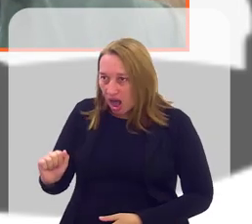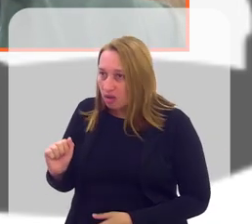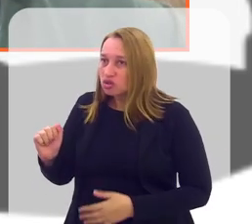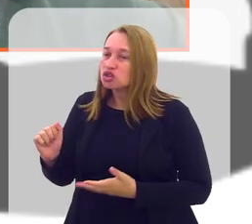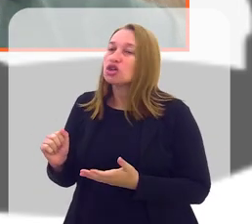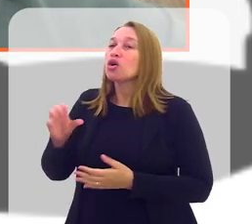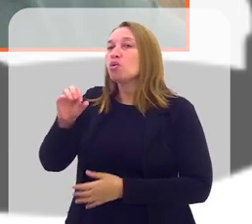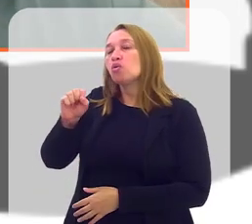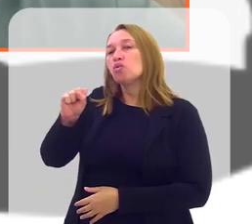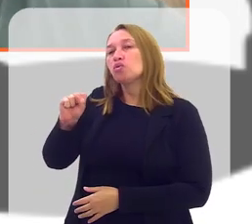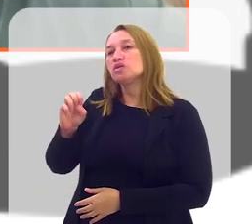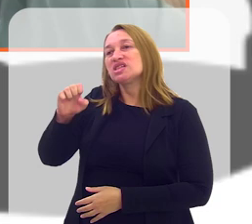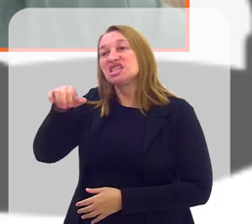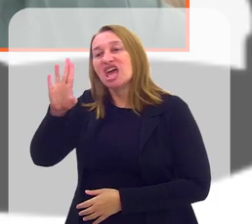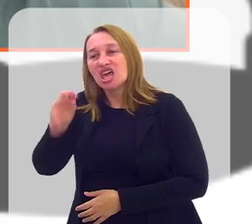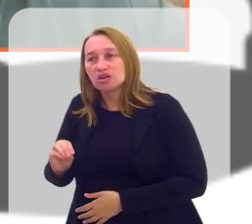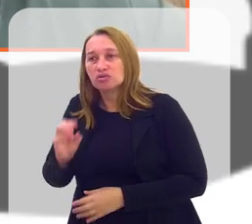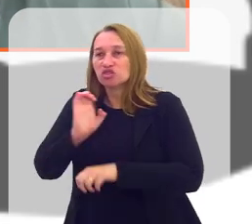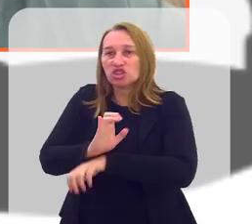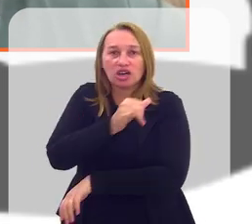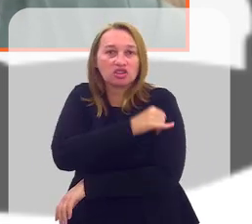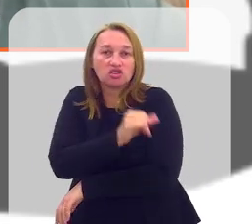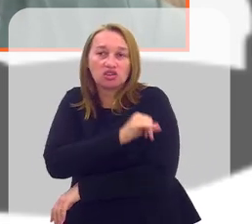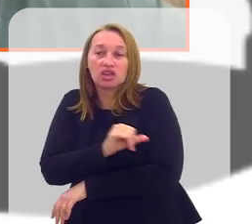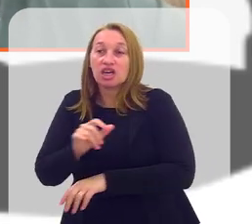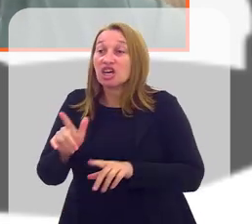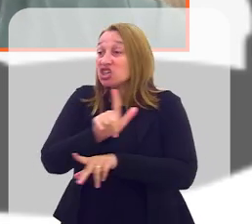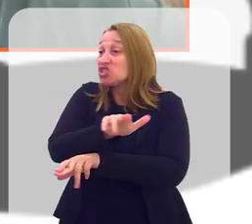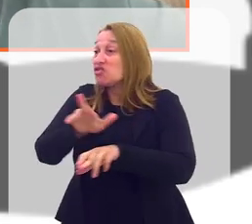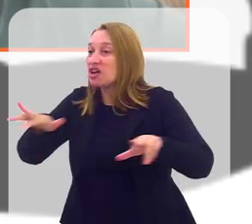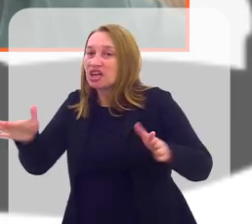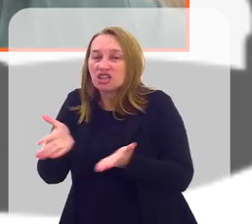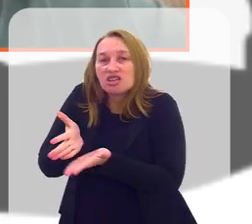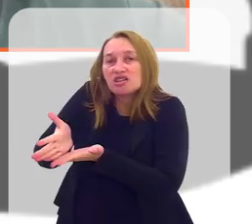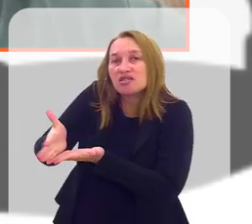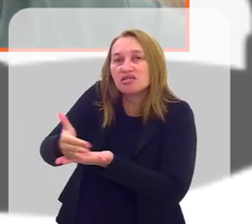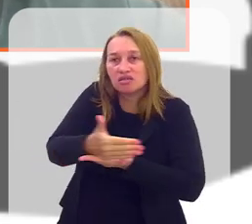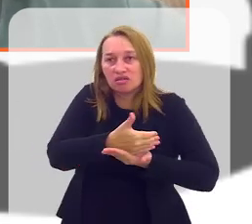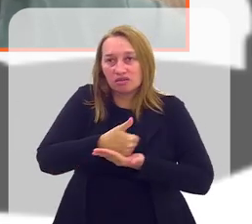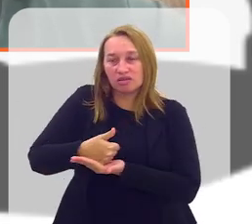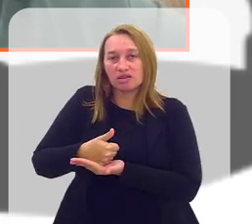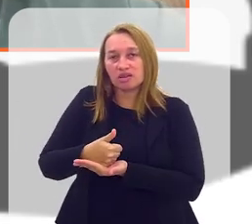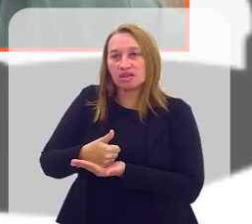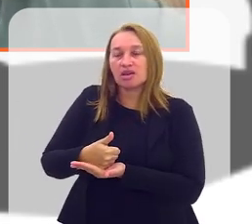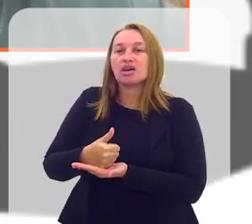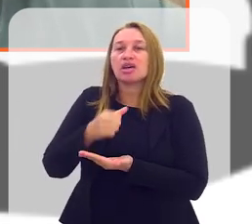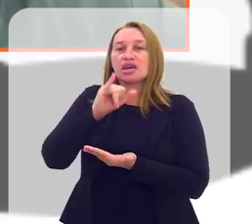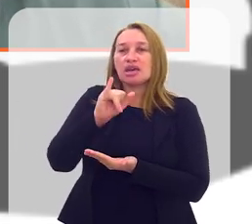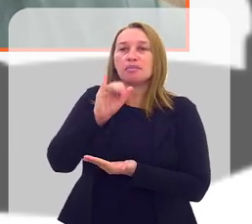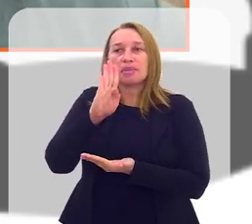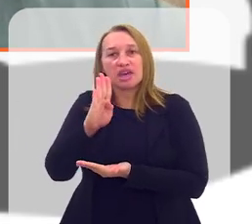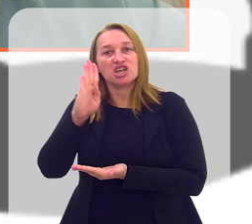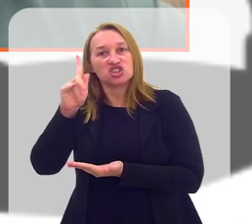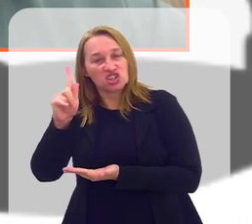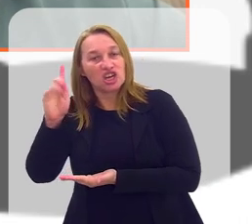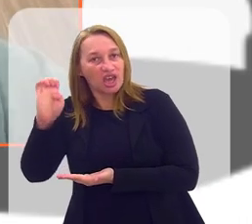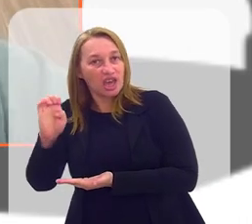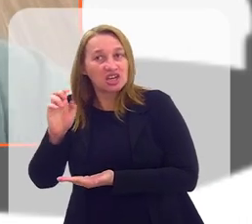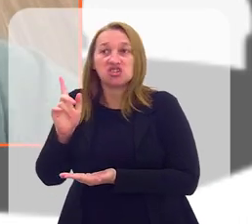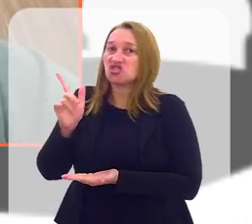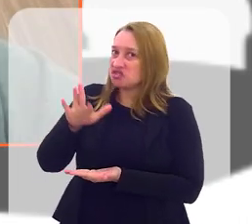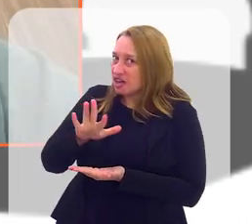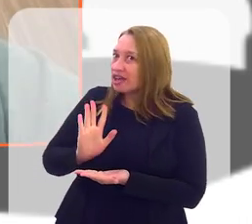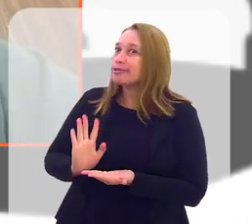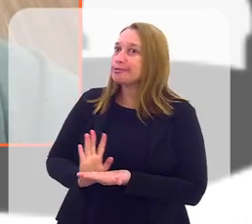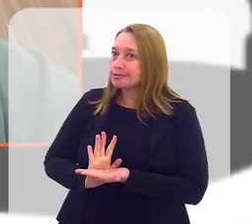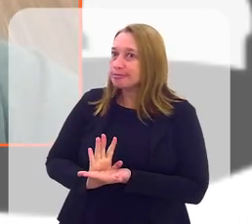que é instituído no estado do Rio de Janeiro, ele faz um mapeamento diferente do censo do IBGE. Sim. É, o censo do